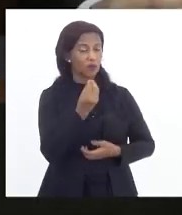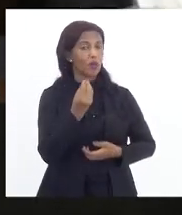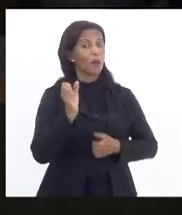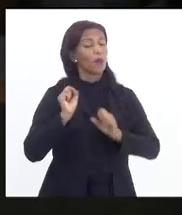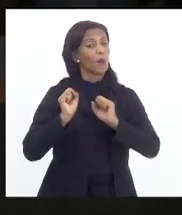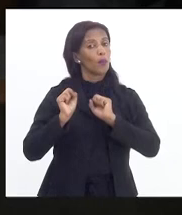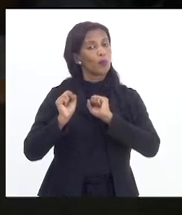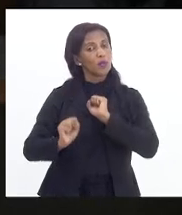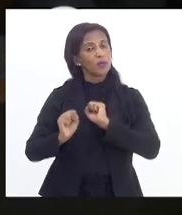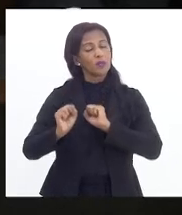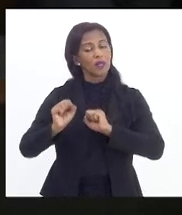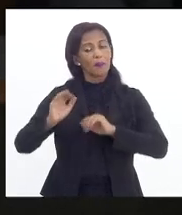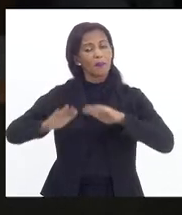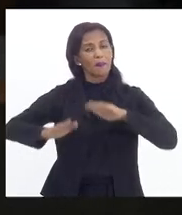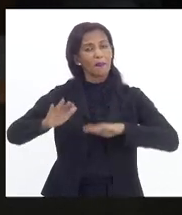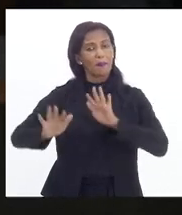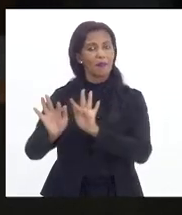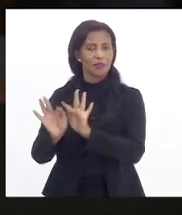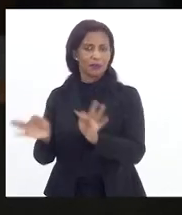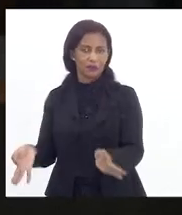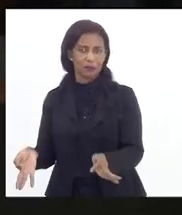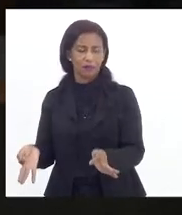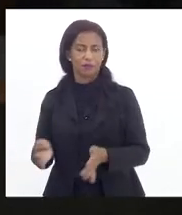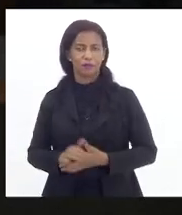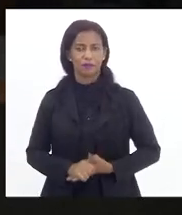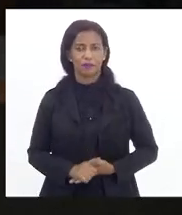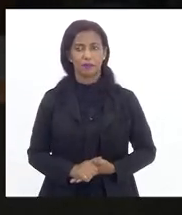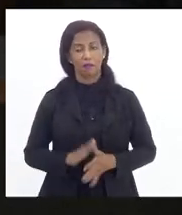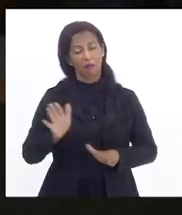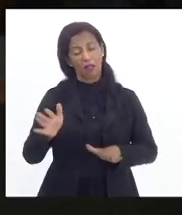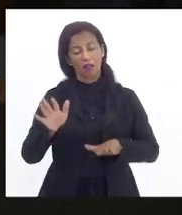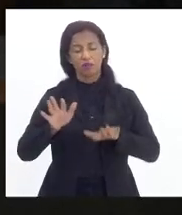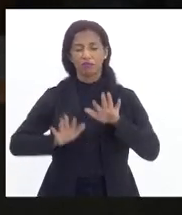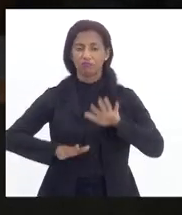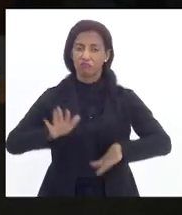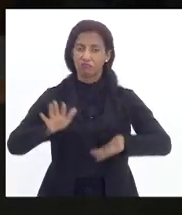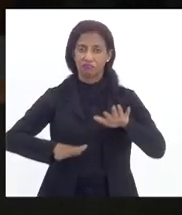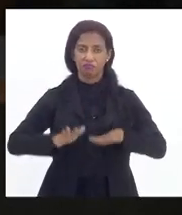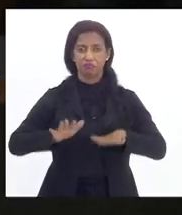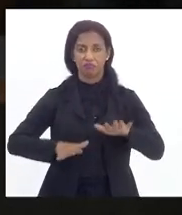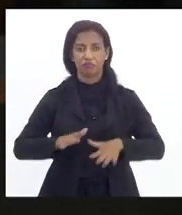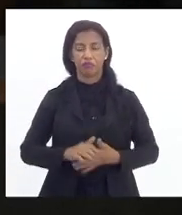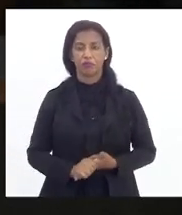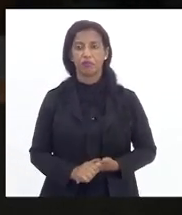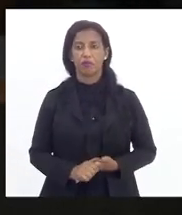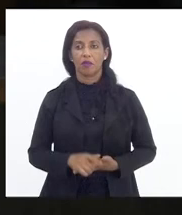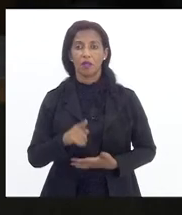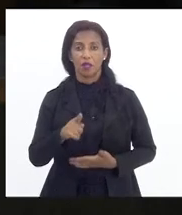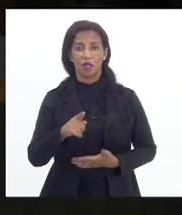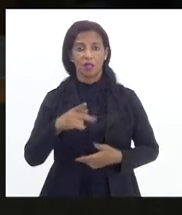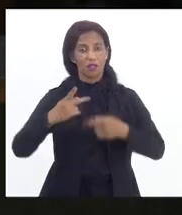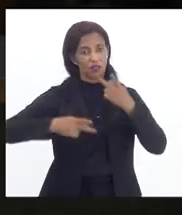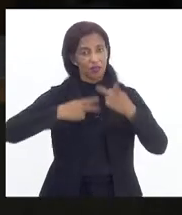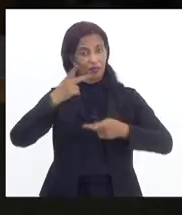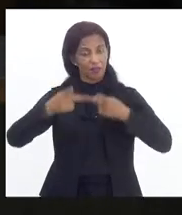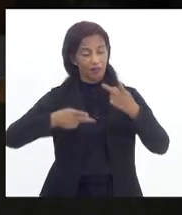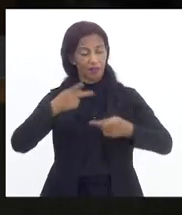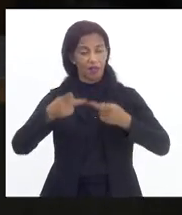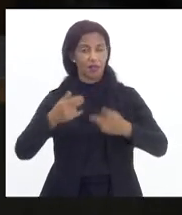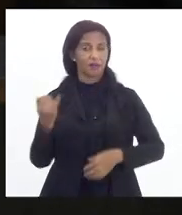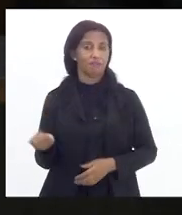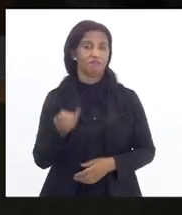pouco mais simples mas de qualquer forma esses comentários visam